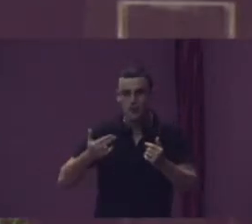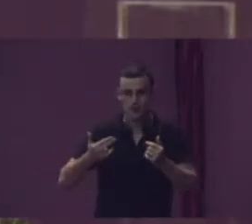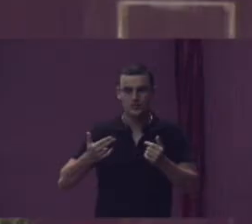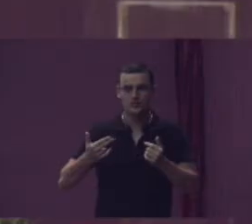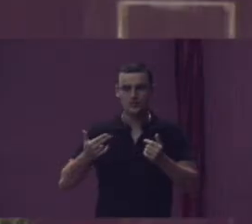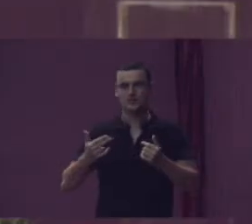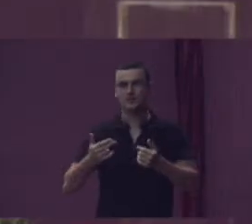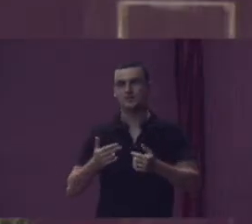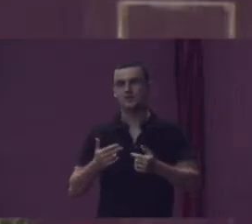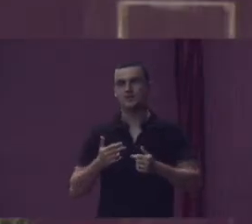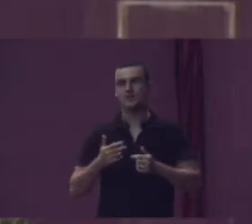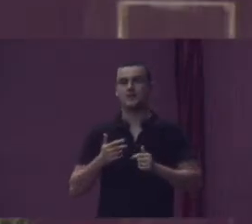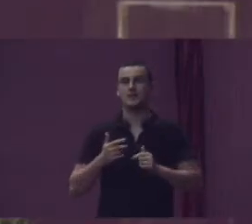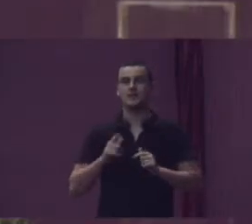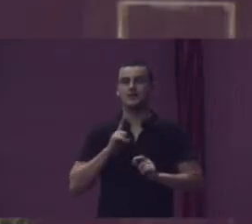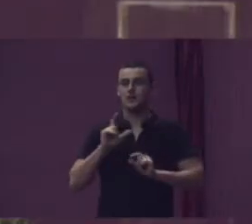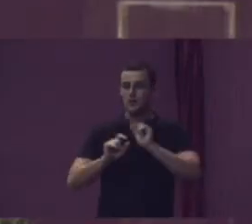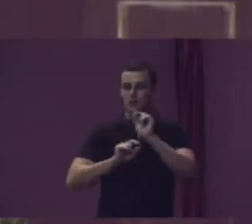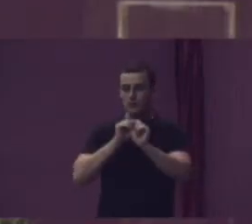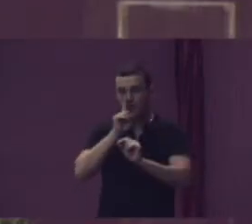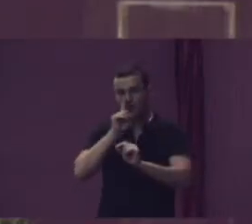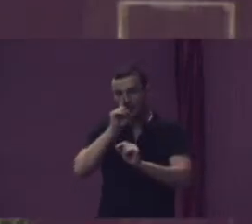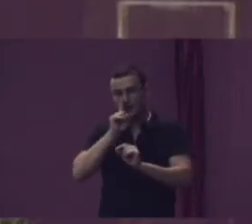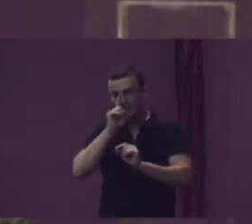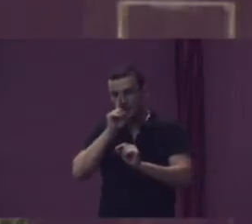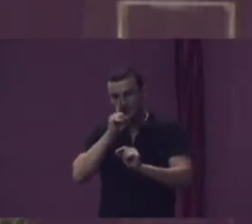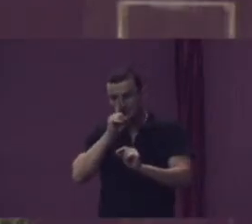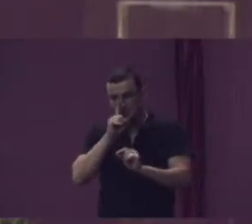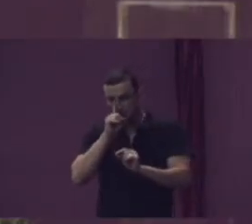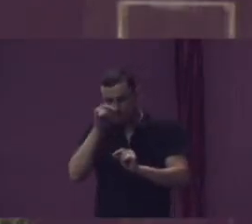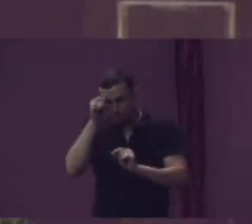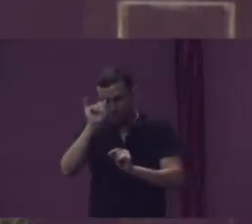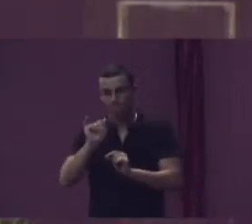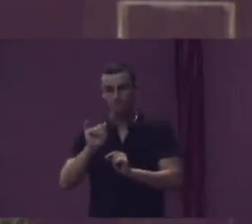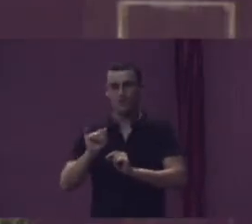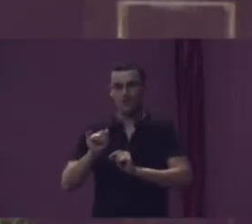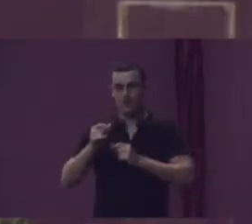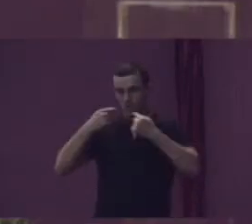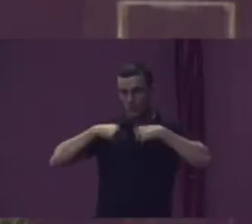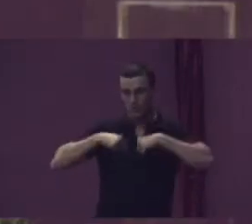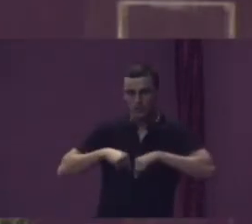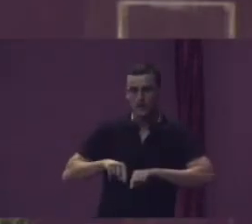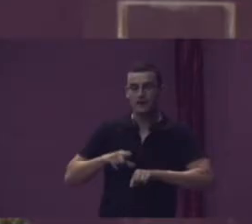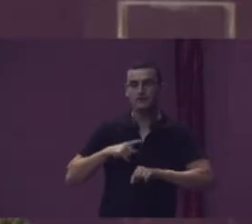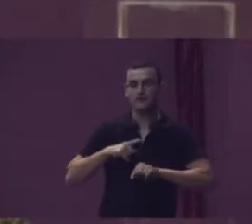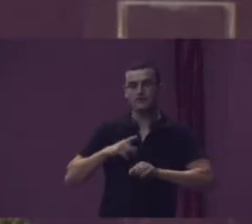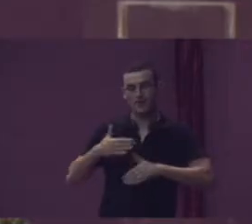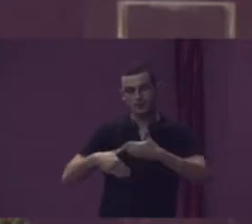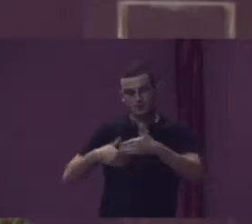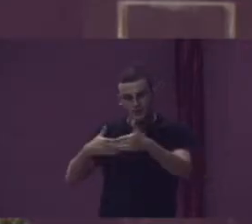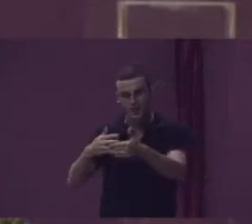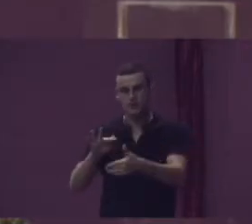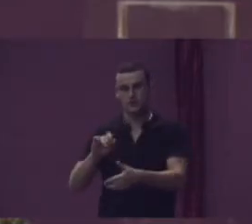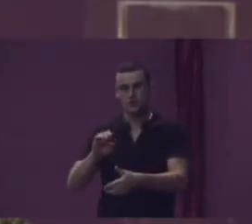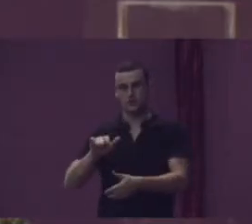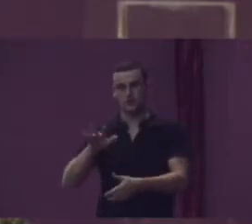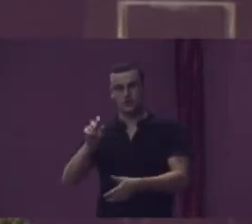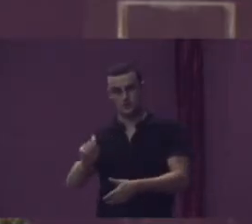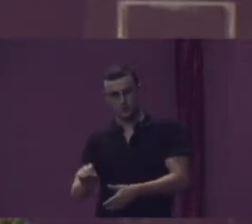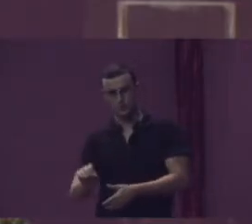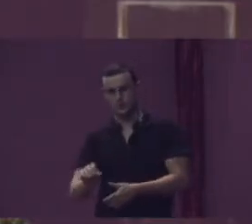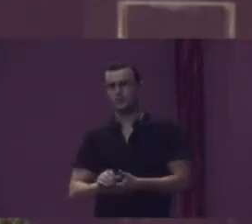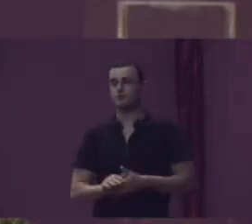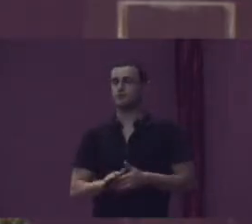as ideias de risco, de segurança, de integridade corporal e de melhoramento nos processos fisiológicos de inserção na modernidade.